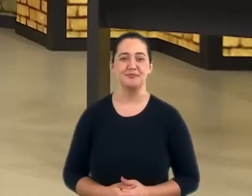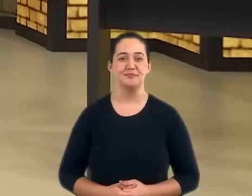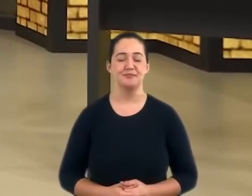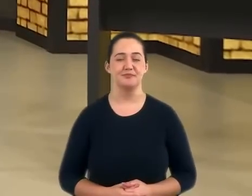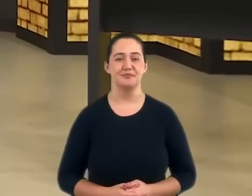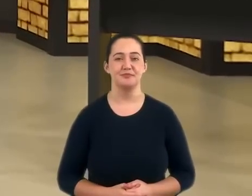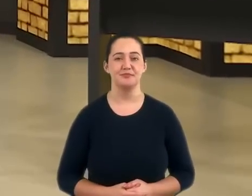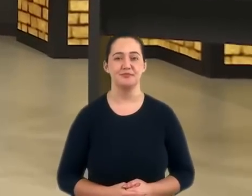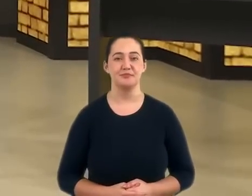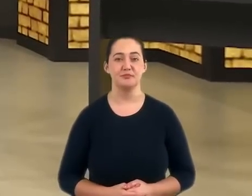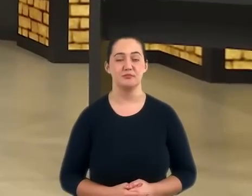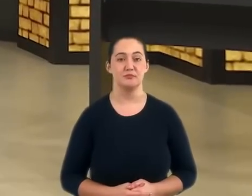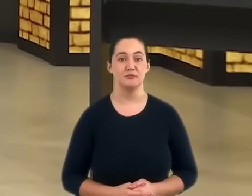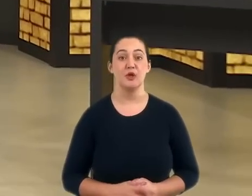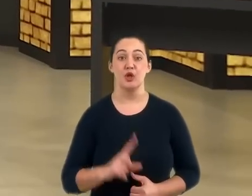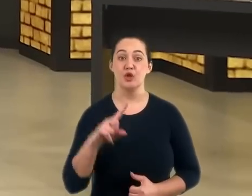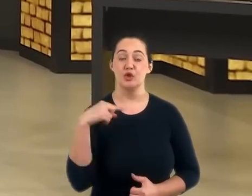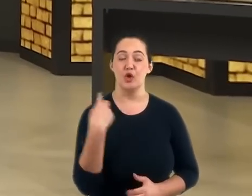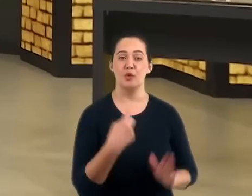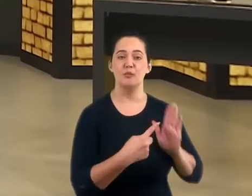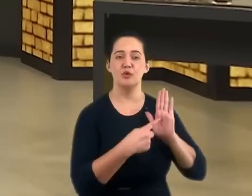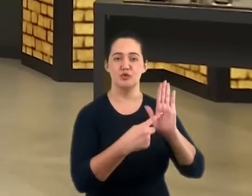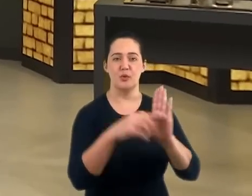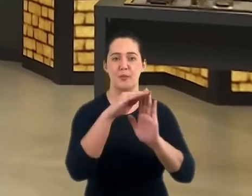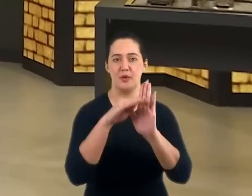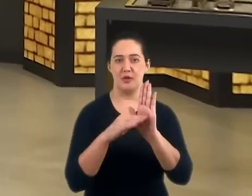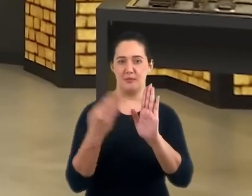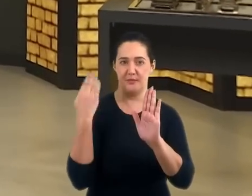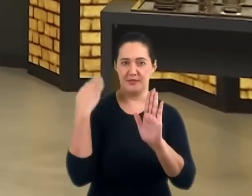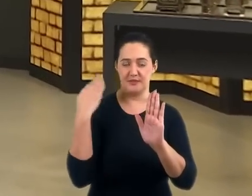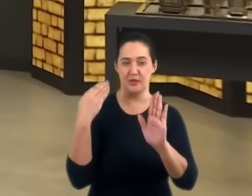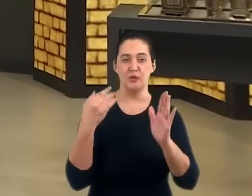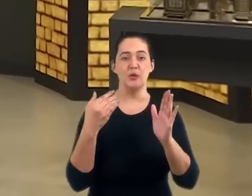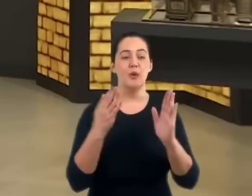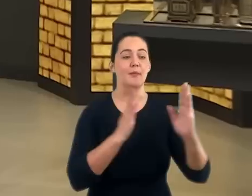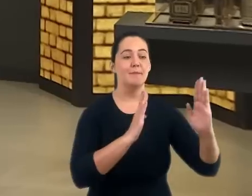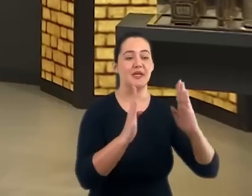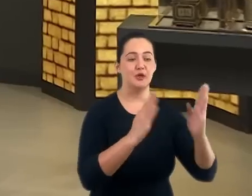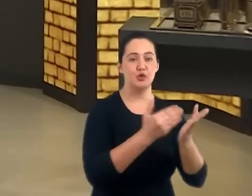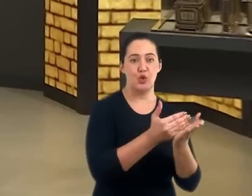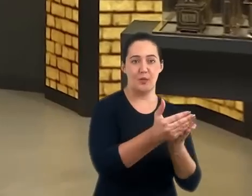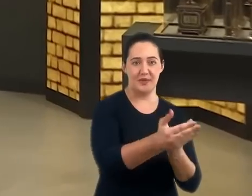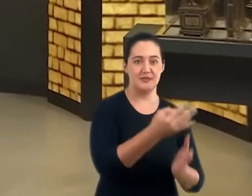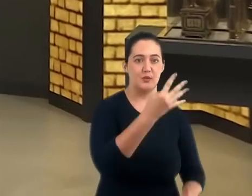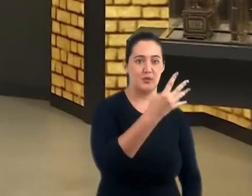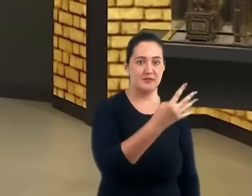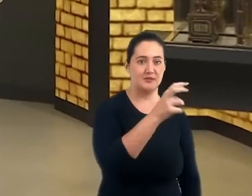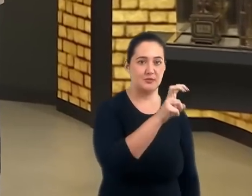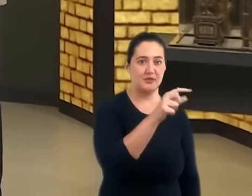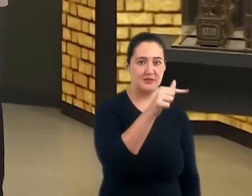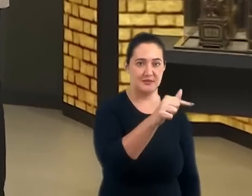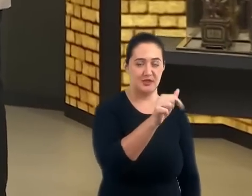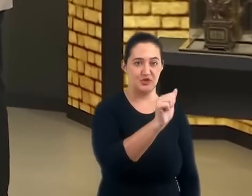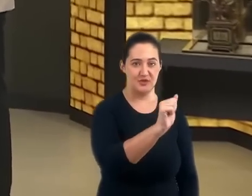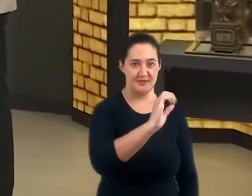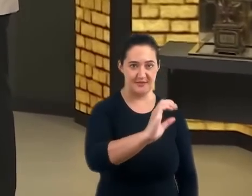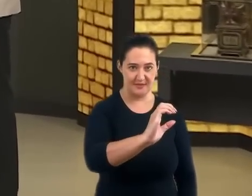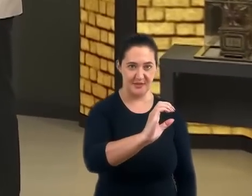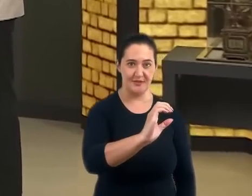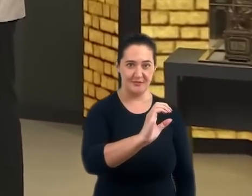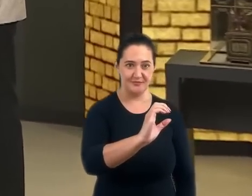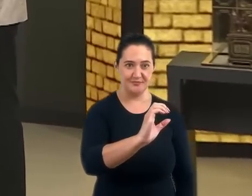só para você lembrar. Nós mostramos no programa anterior que este período profético começa em 457